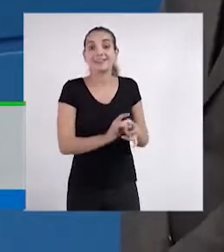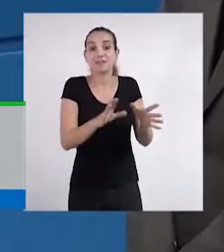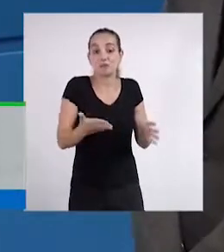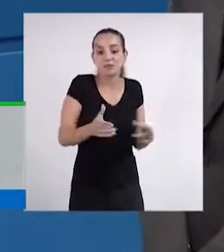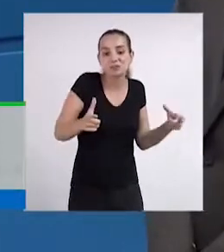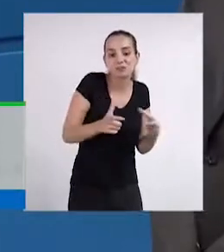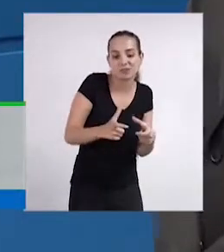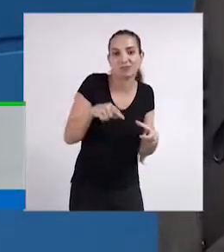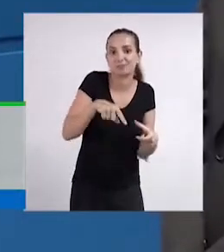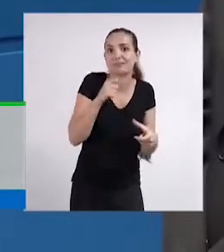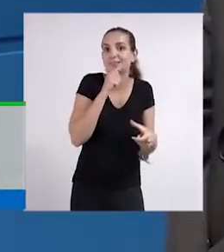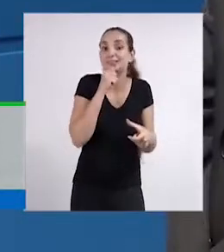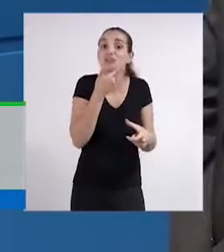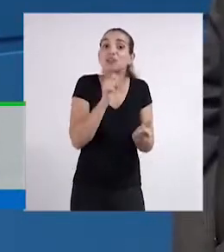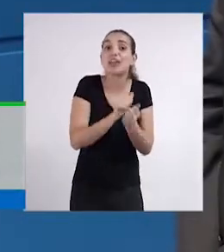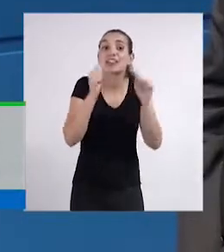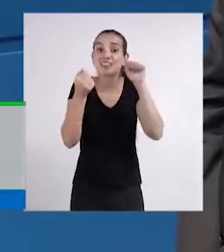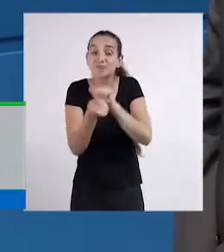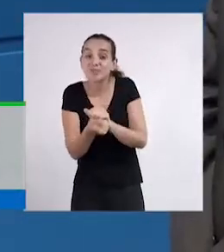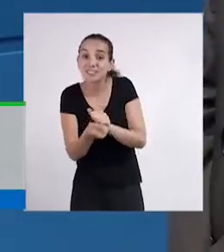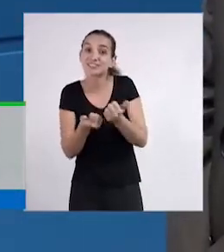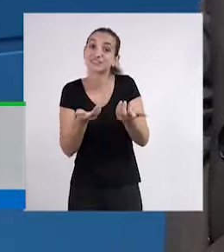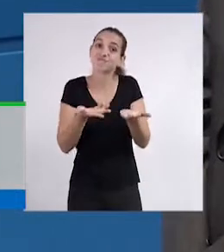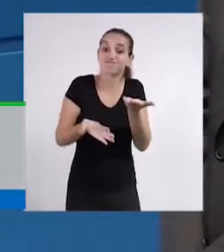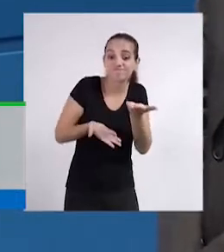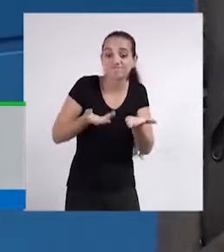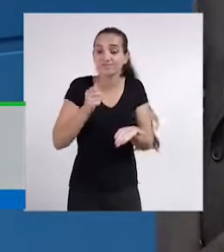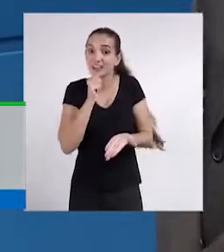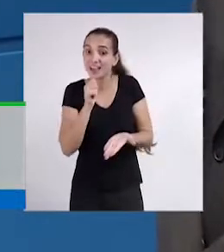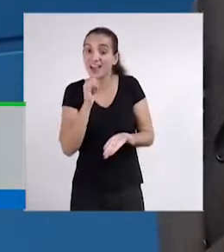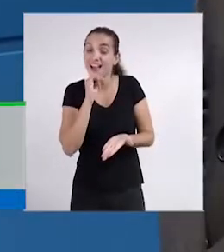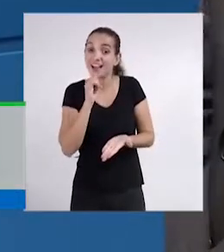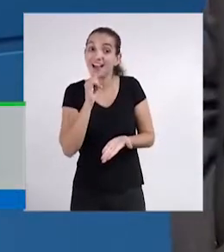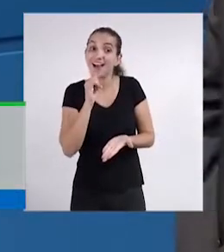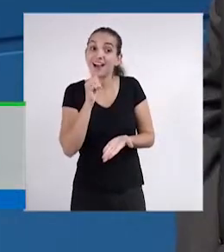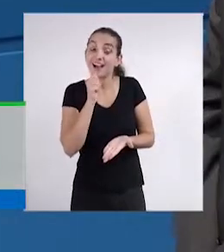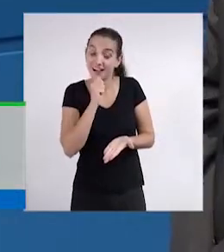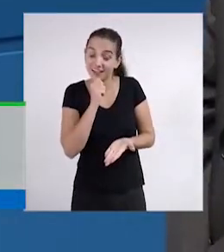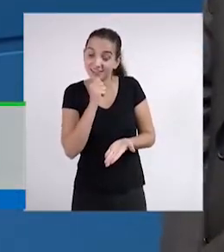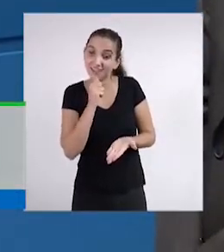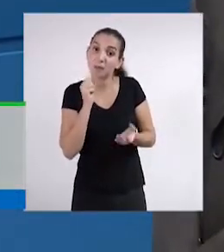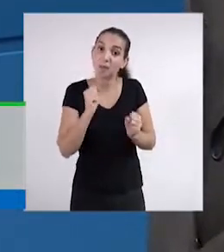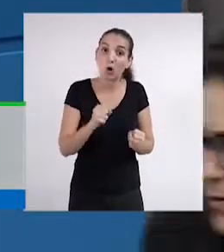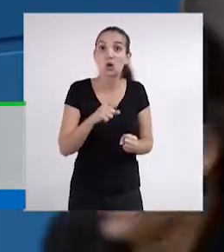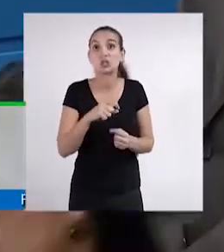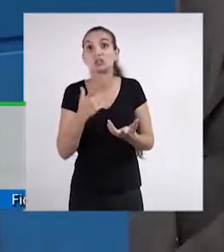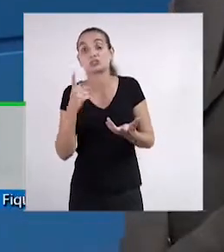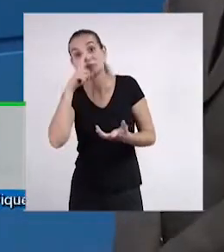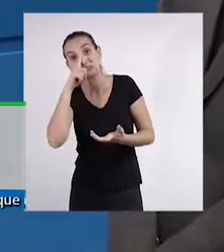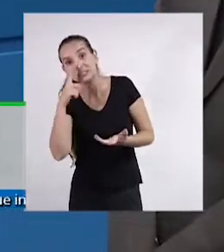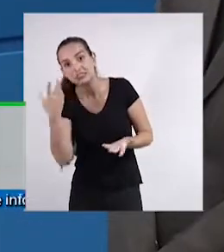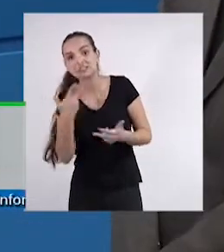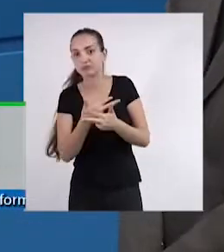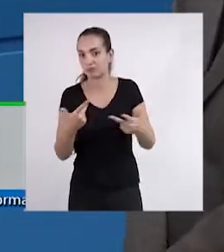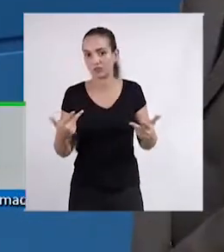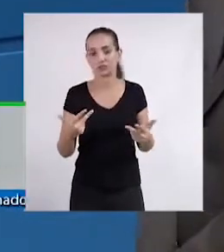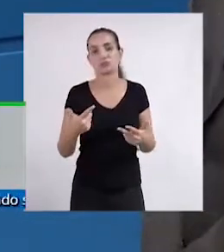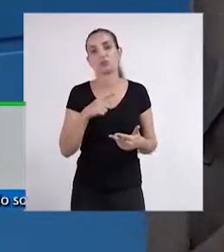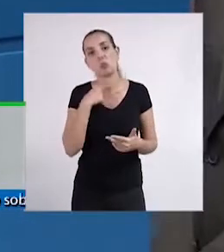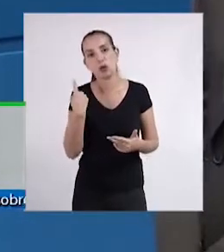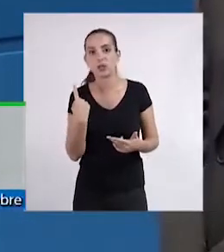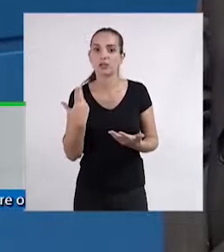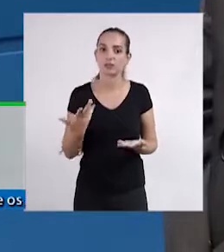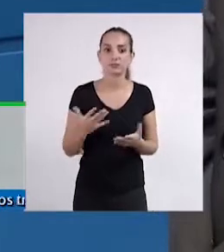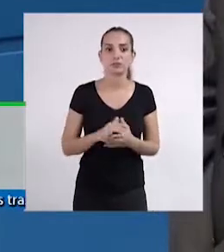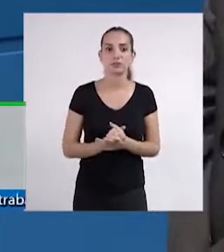foi feliz tecnicamente essa ideia, porque você tira... Quando você tira um peixe que já